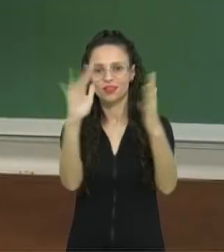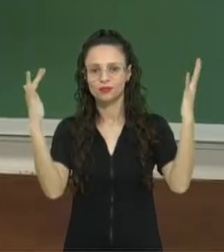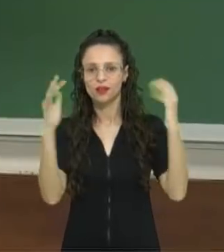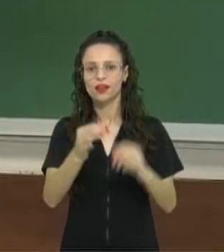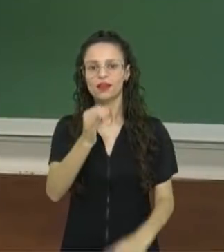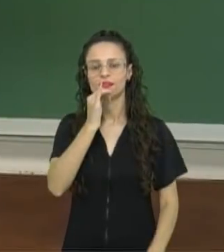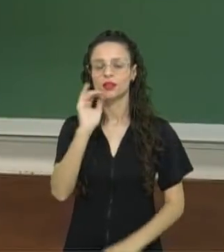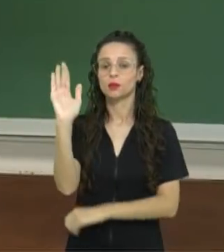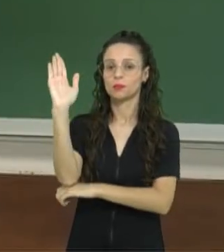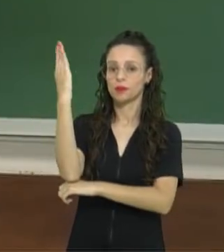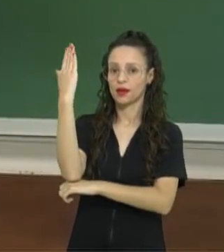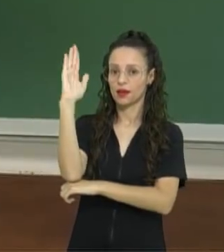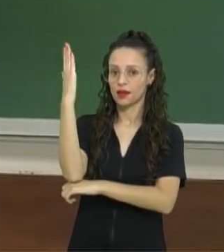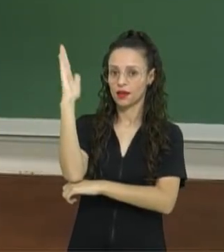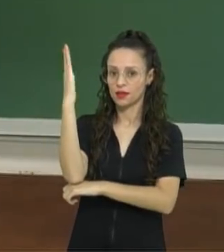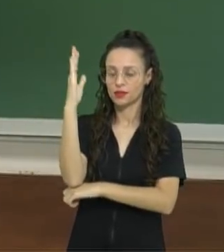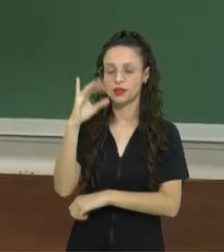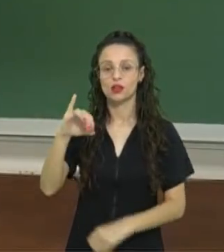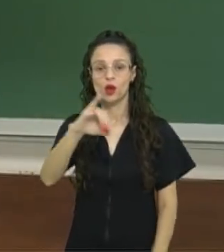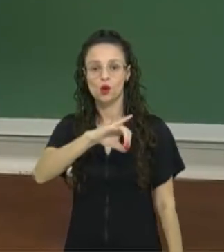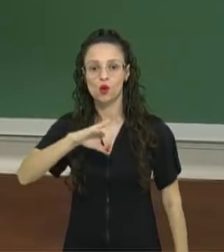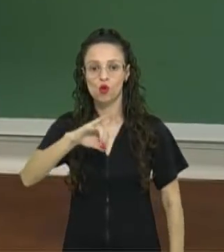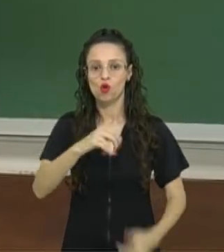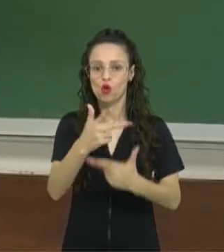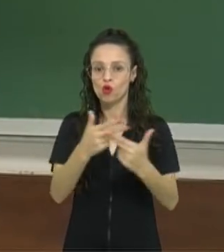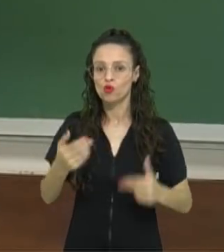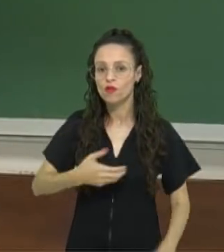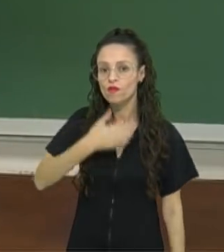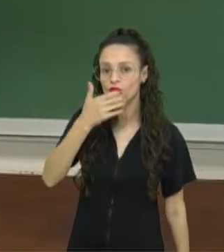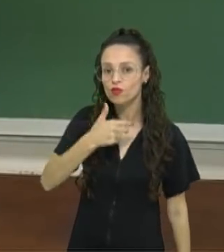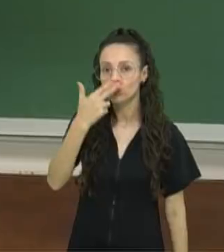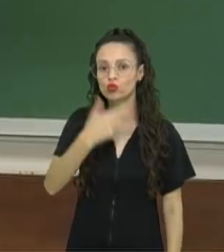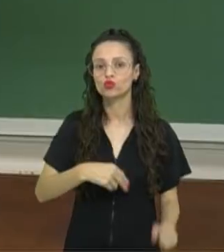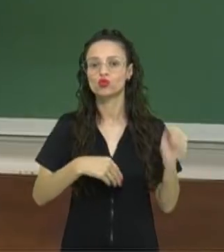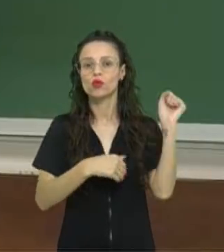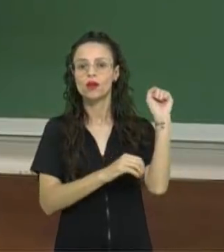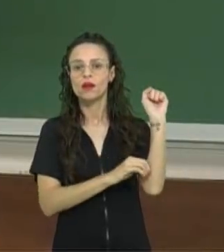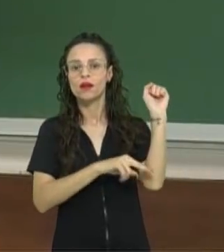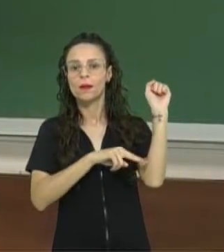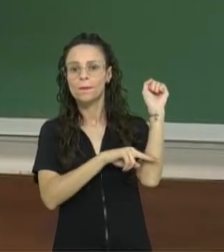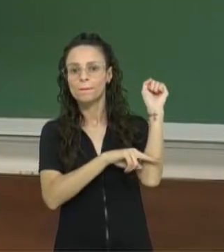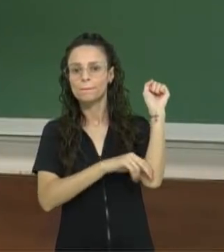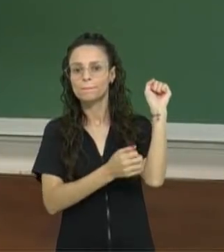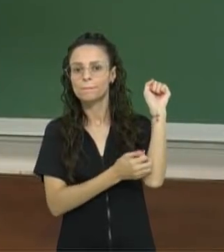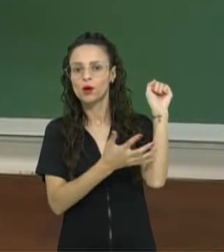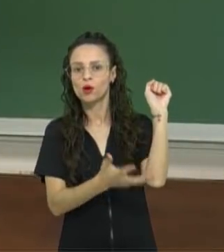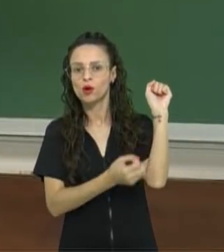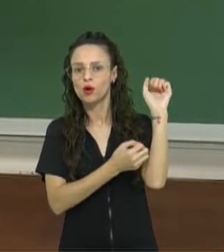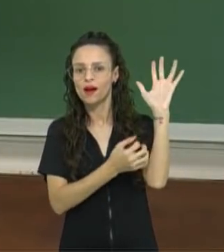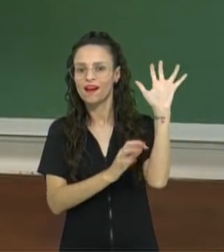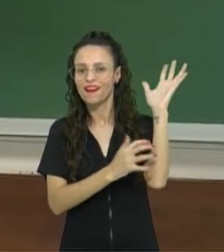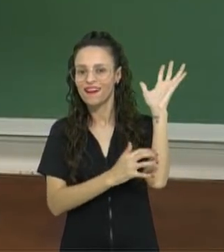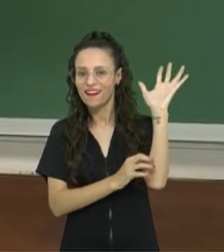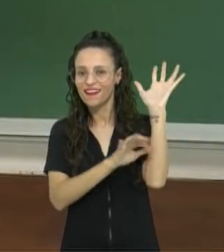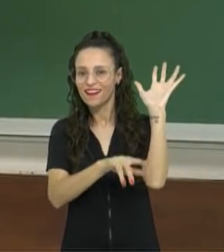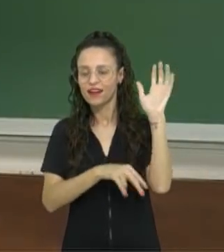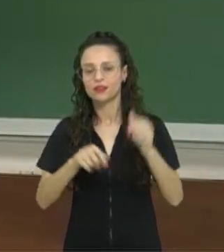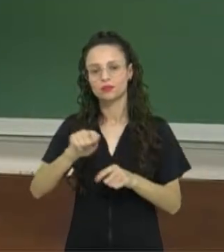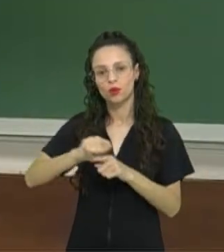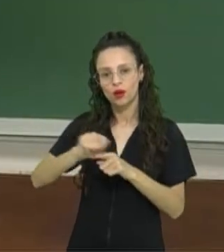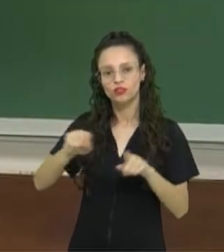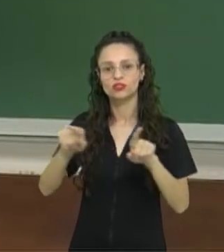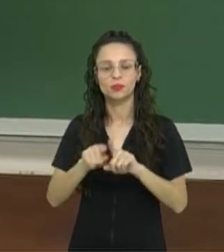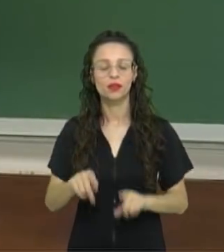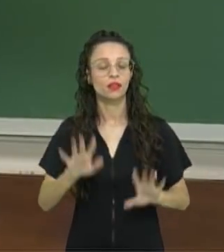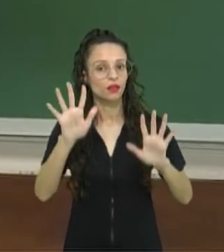exemplo, madeira, óleos, frutos, borracha, entre outros. Então, olha lá em destaque, não